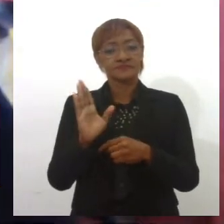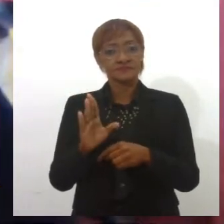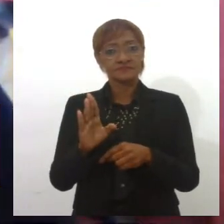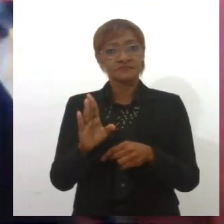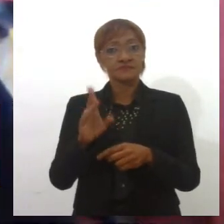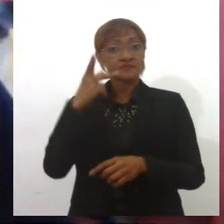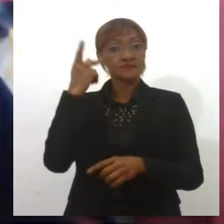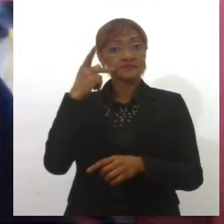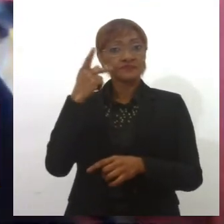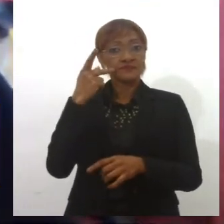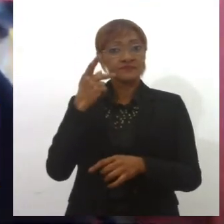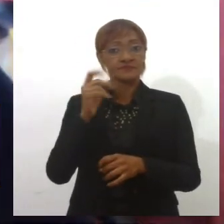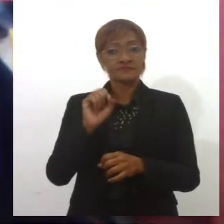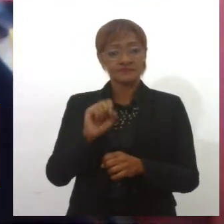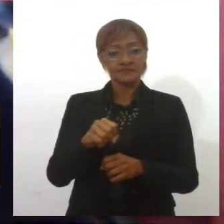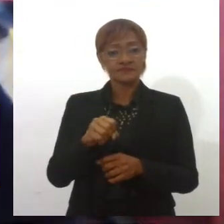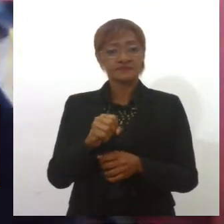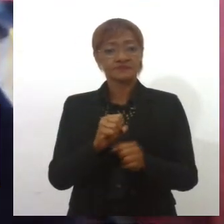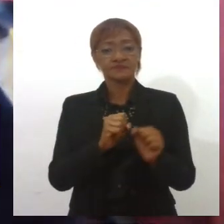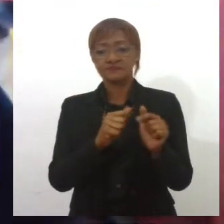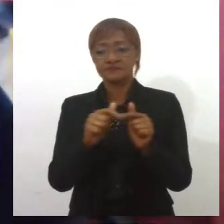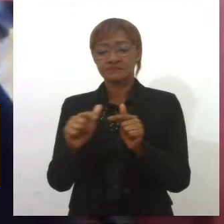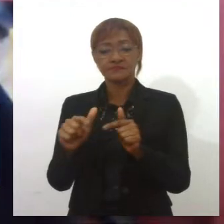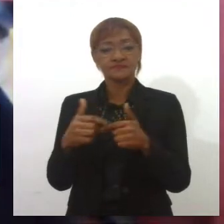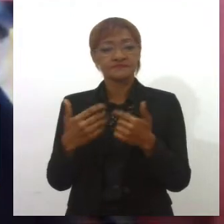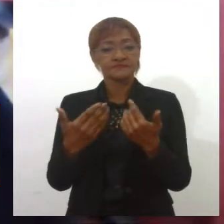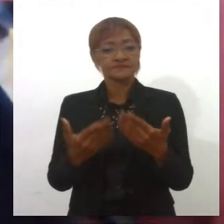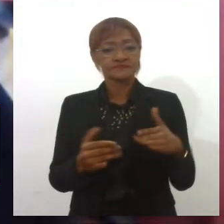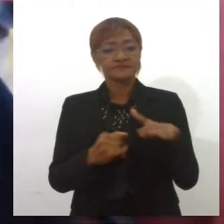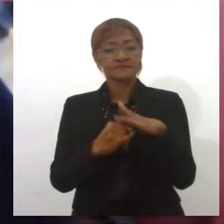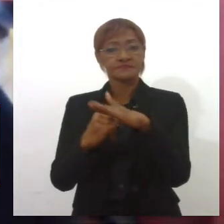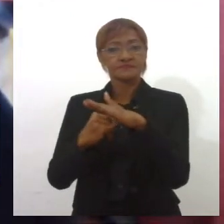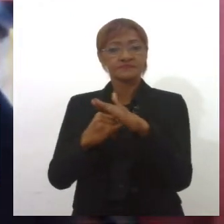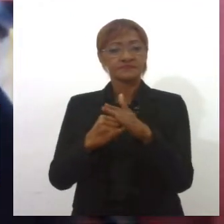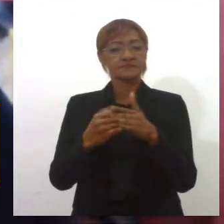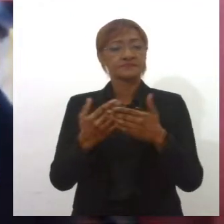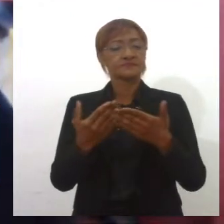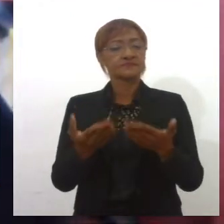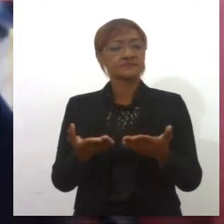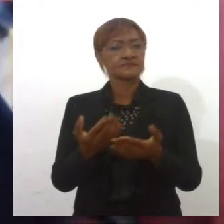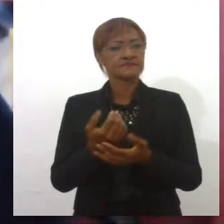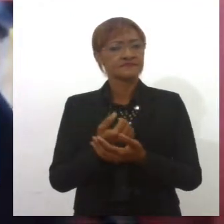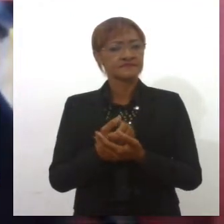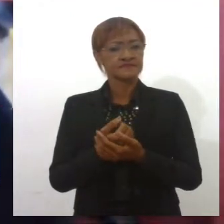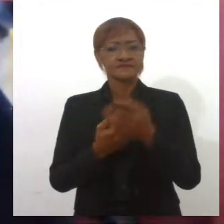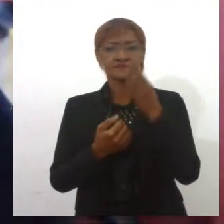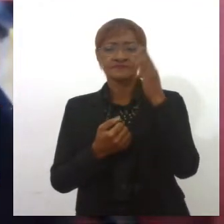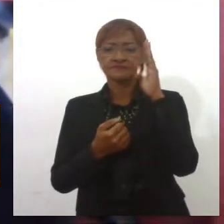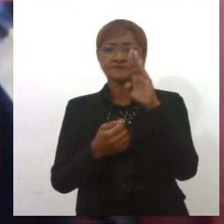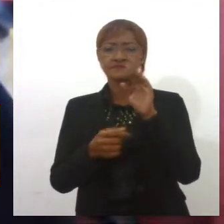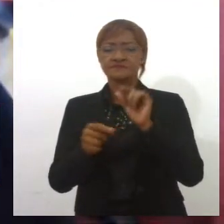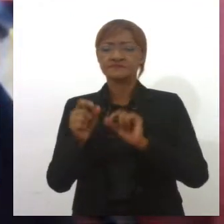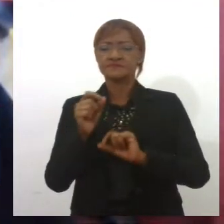política, atuando, né? Nas instituições, nas organizações, principalmente voltadas